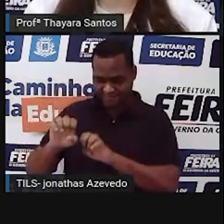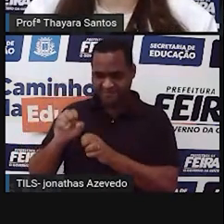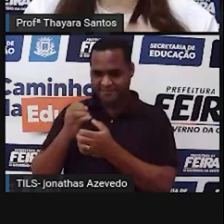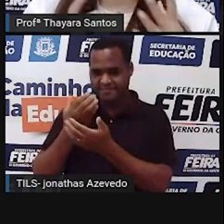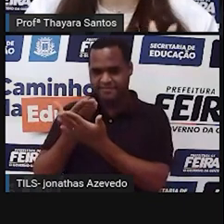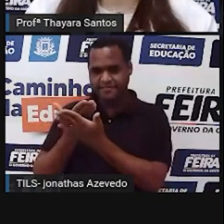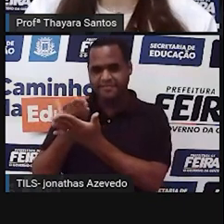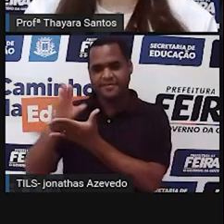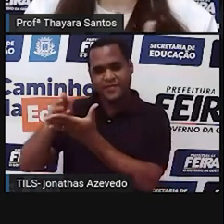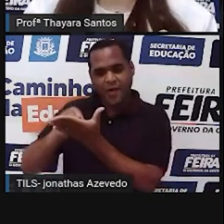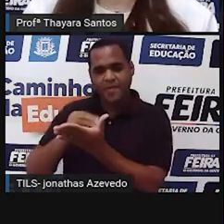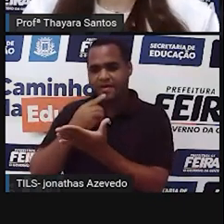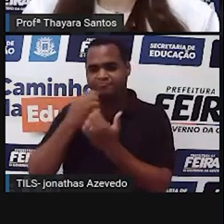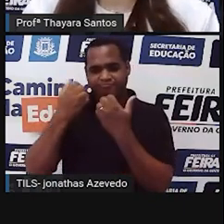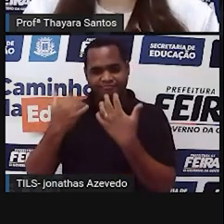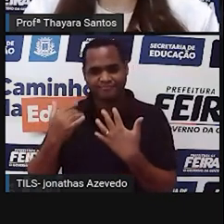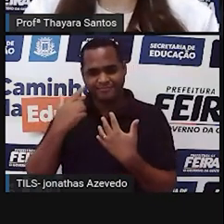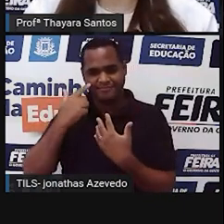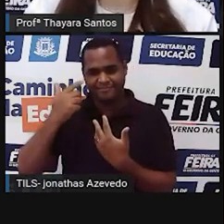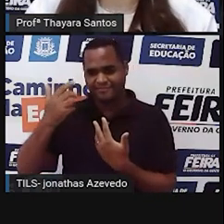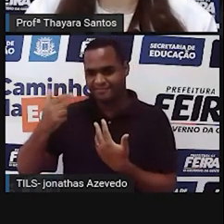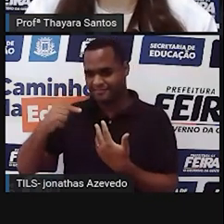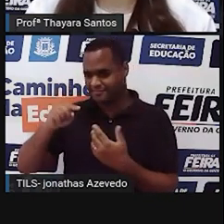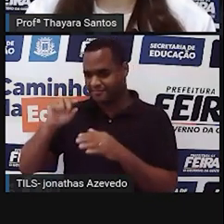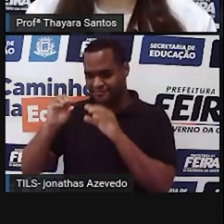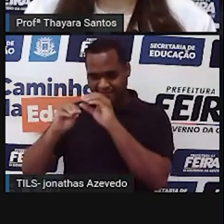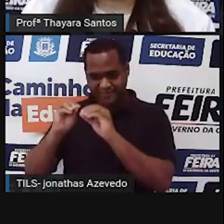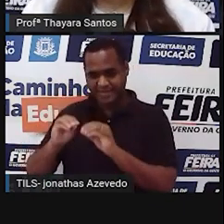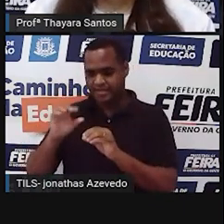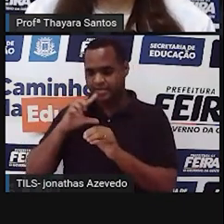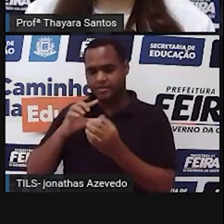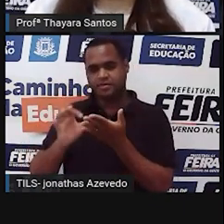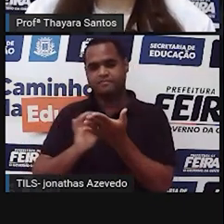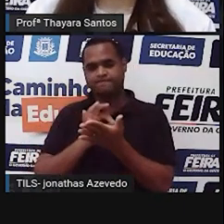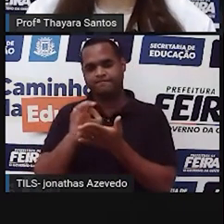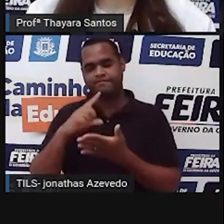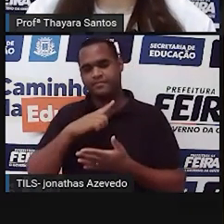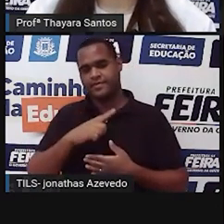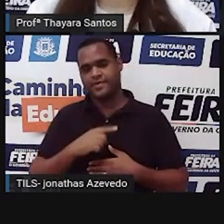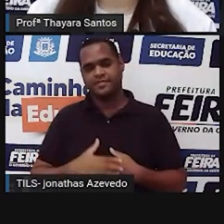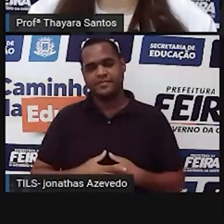desse material genético lá dentro das células.